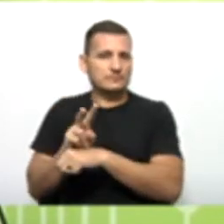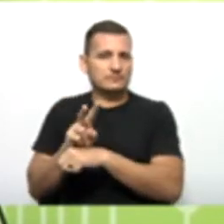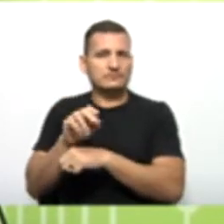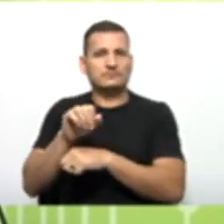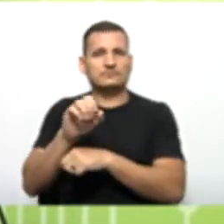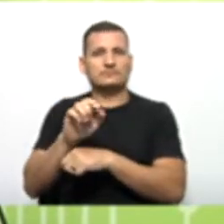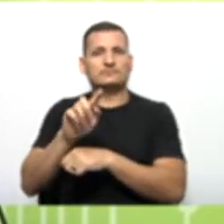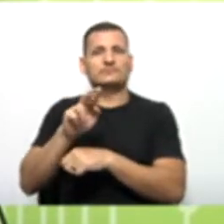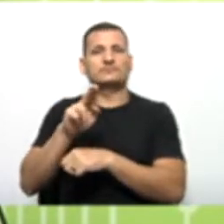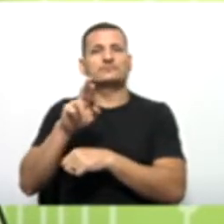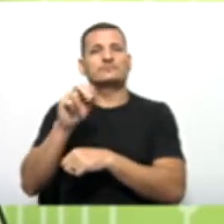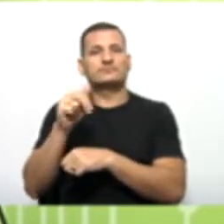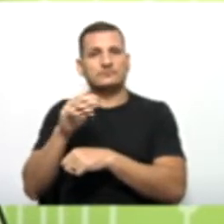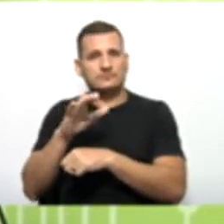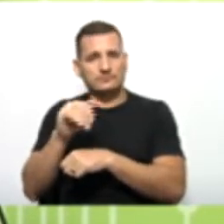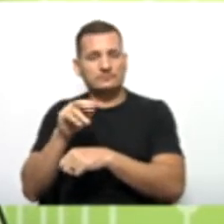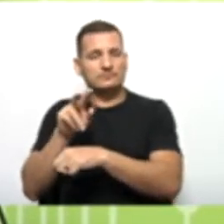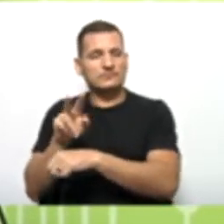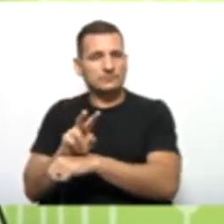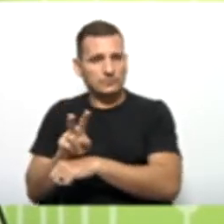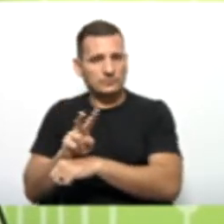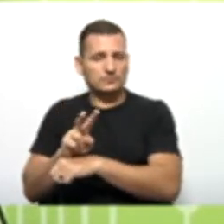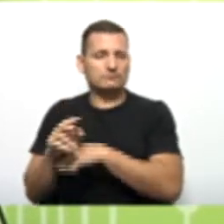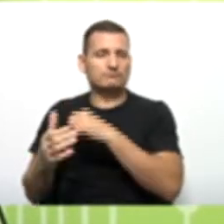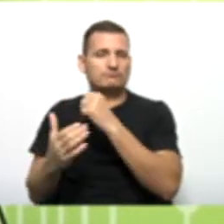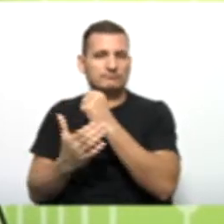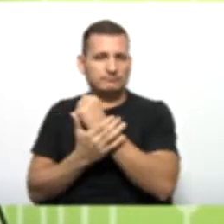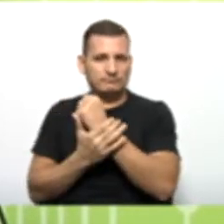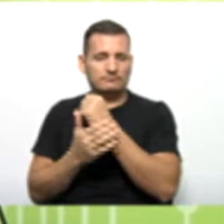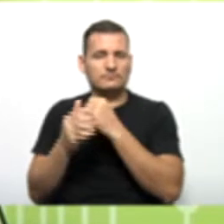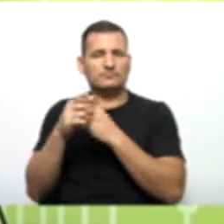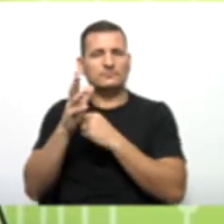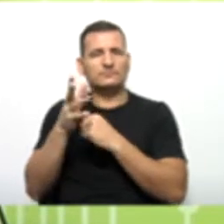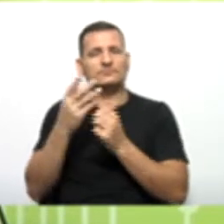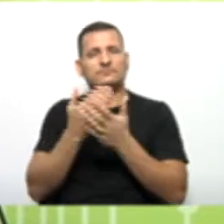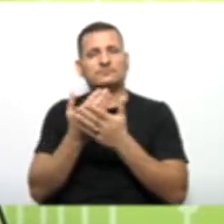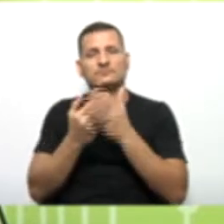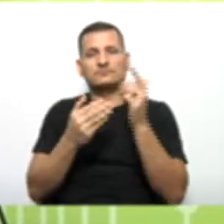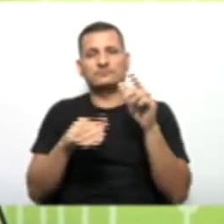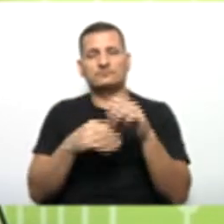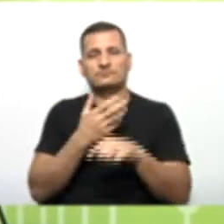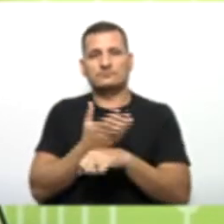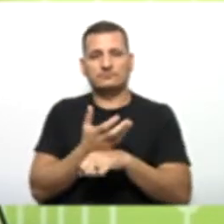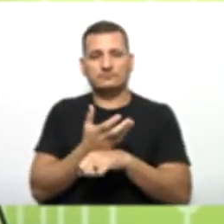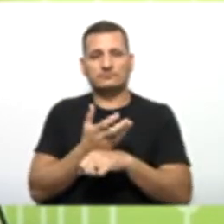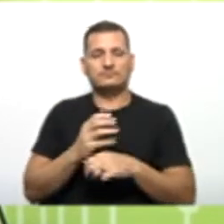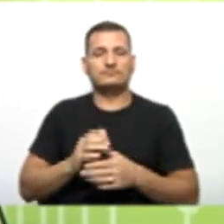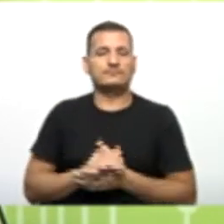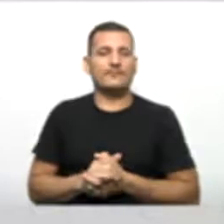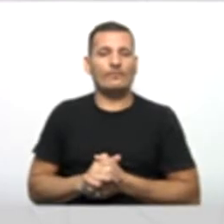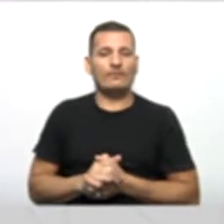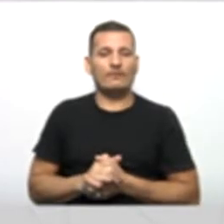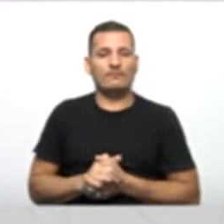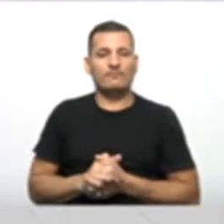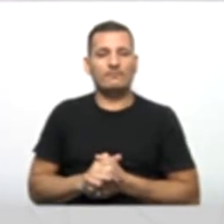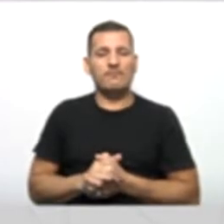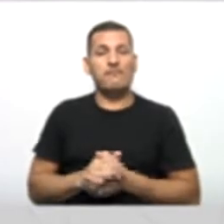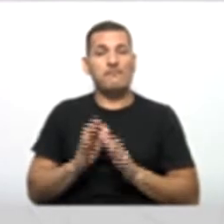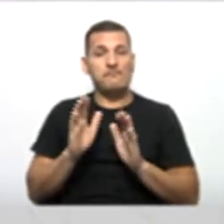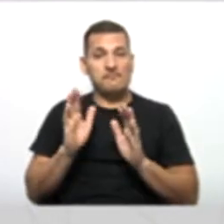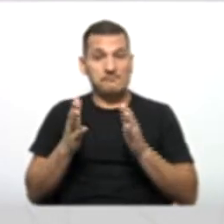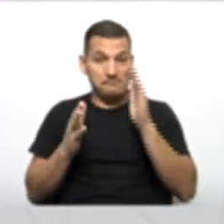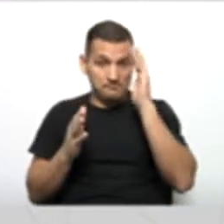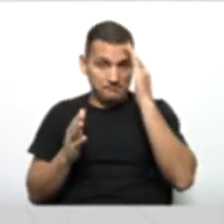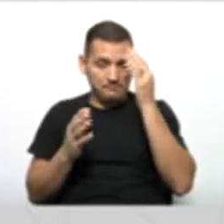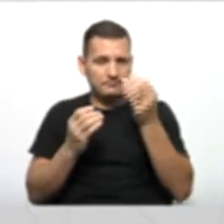que vocês também já viram em disciplinas aqui do nosso curso então vamos lá continuando todo mundo já entendeu como